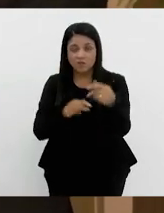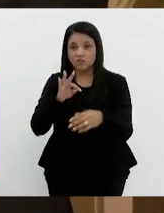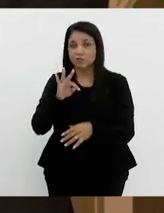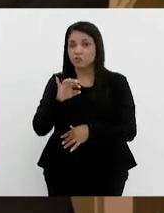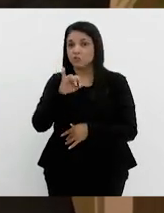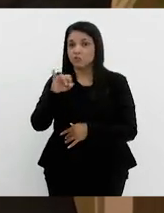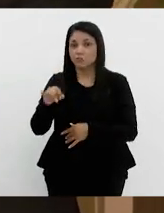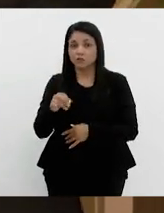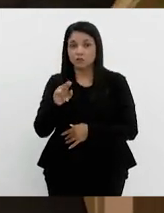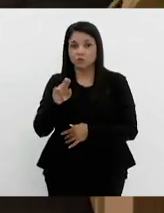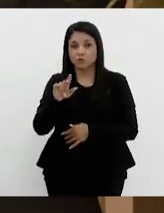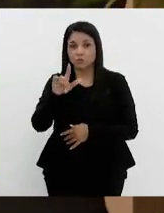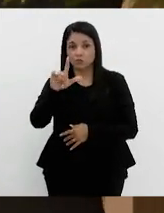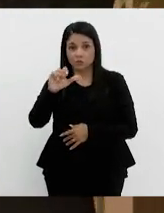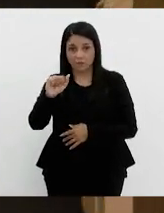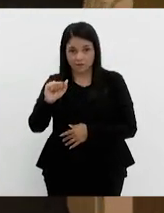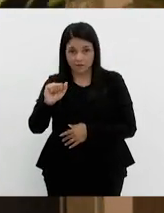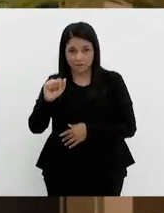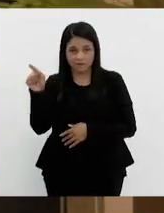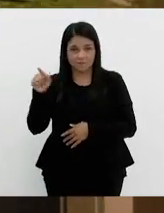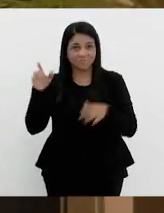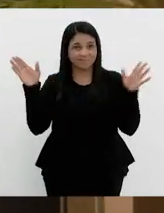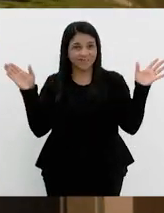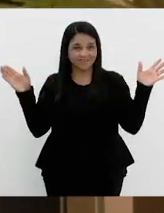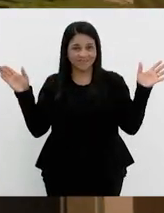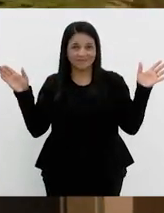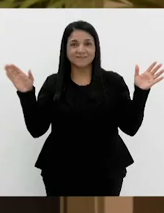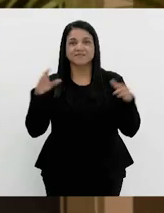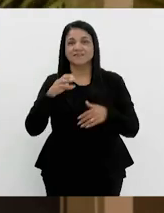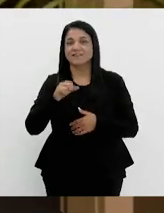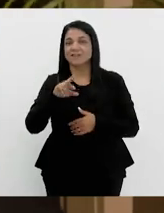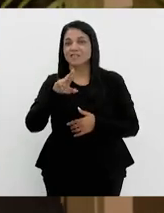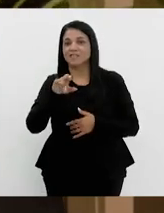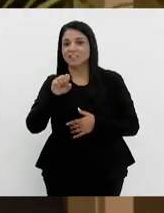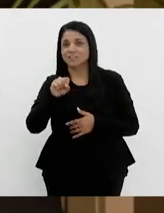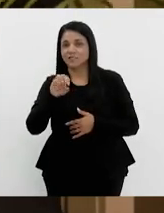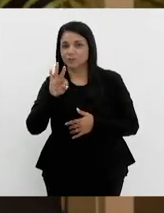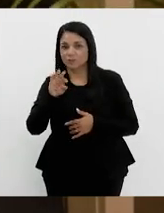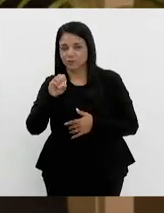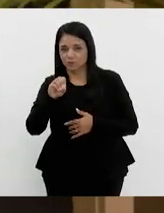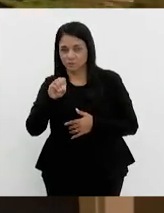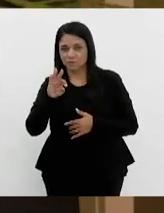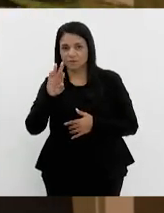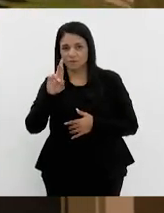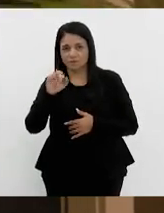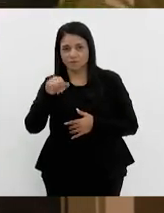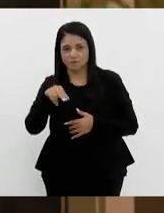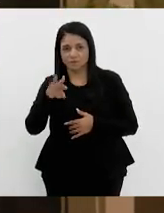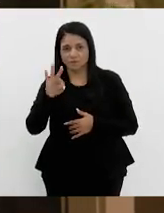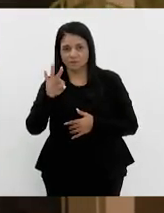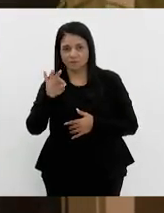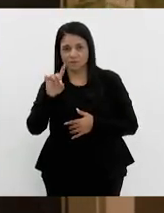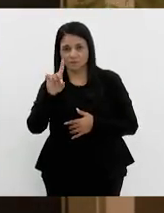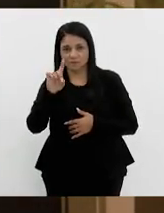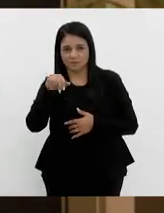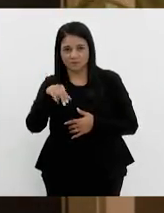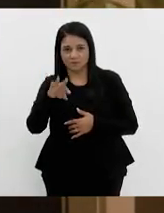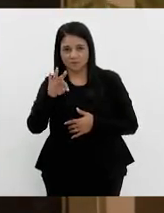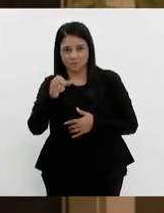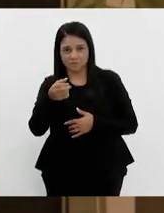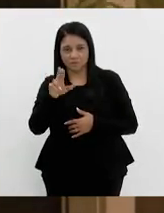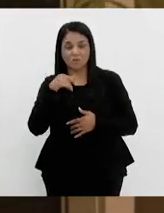Cristo Redentor peço a gentileza então do nosso chanceler mandar uma mensagem a todos nós por